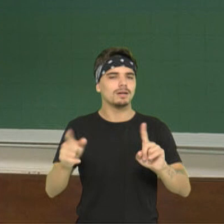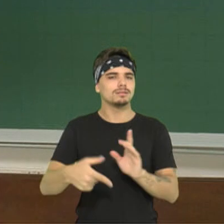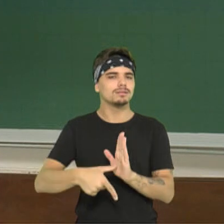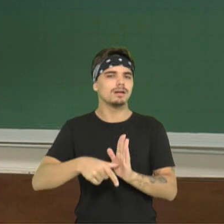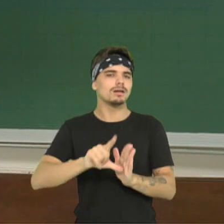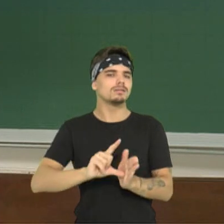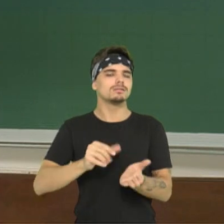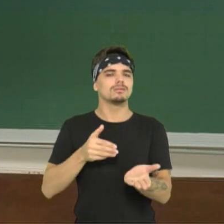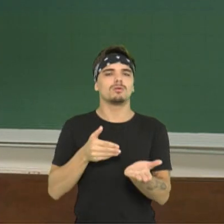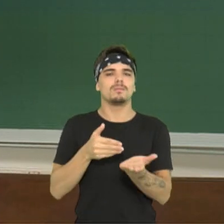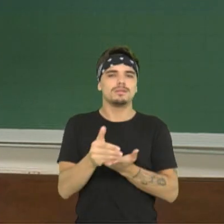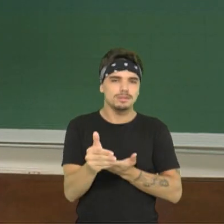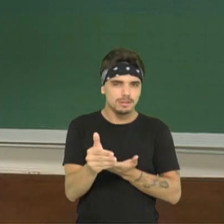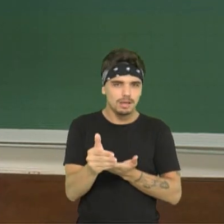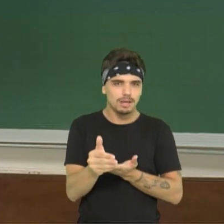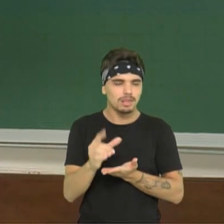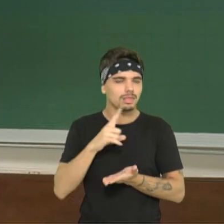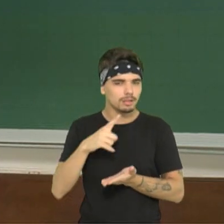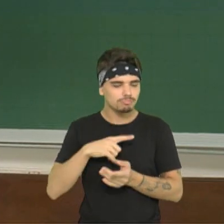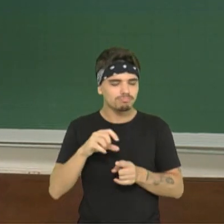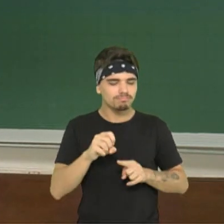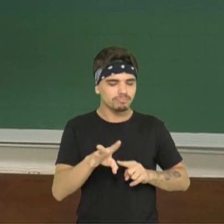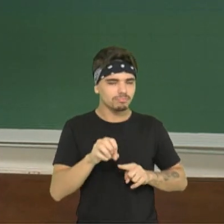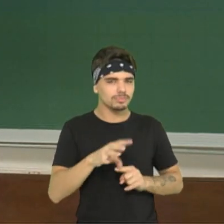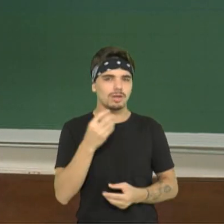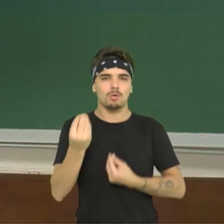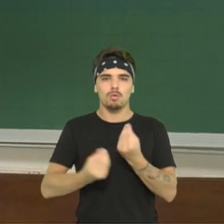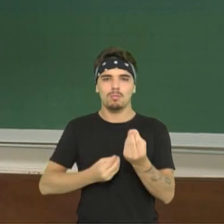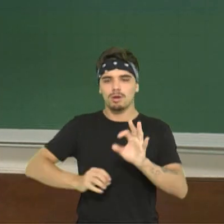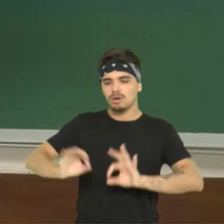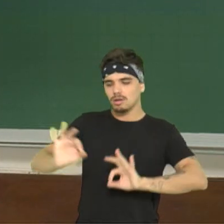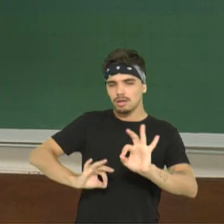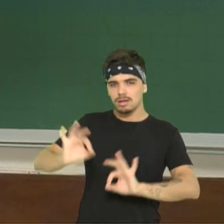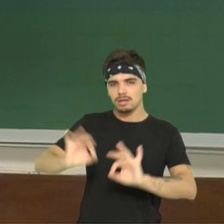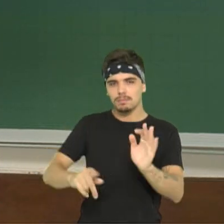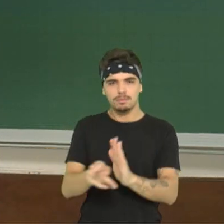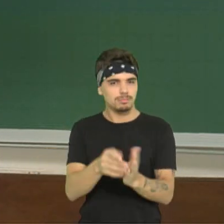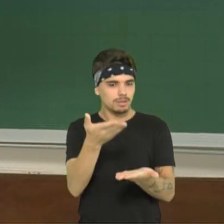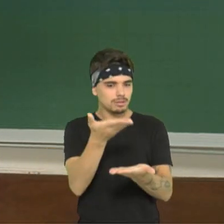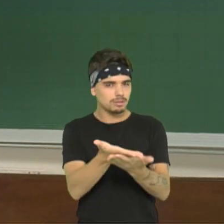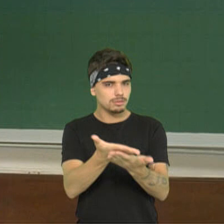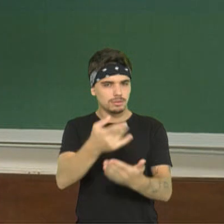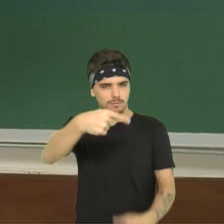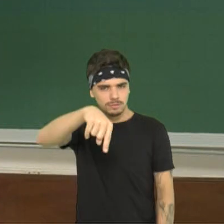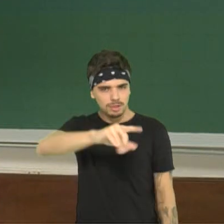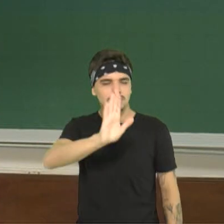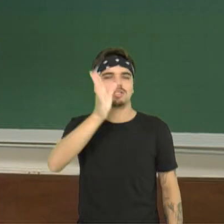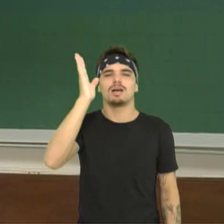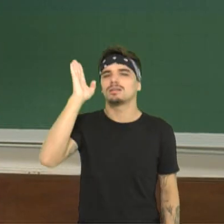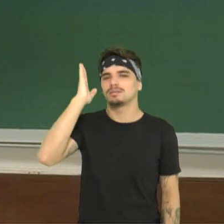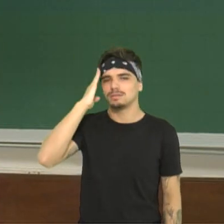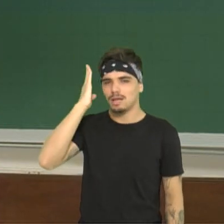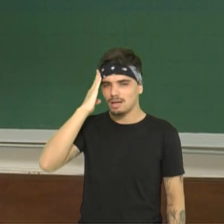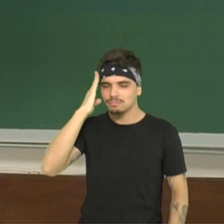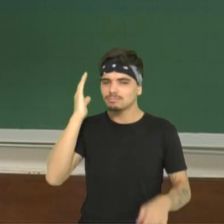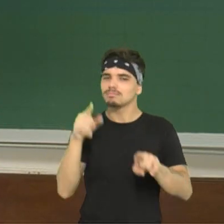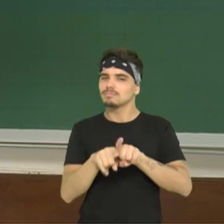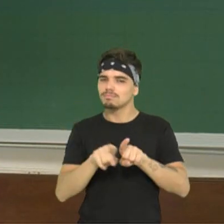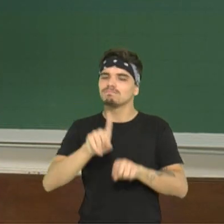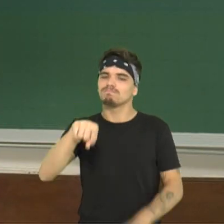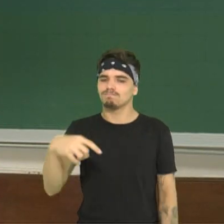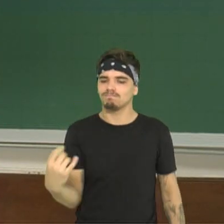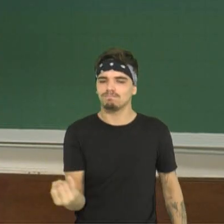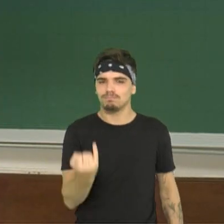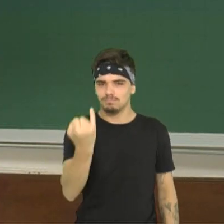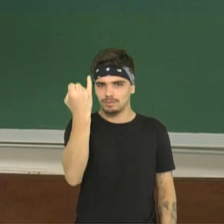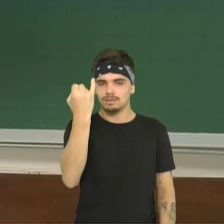gente começar, algumas dicas de organização de estudos que vocês já conhecem, mas é sempre importante e bom